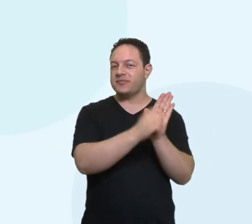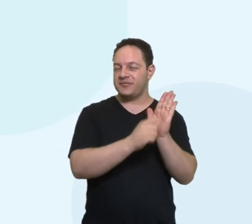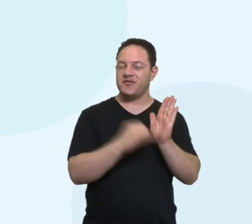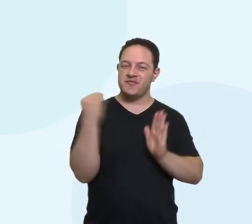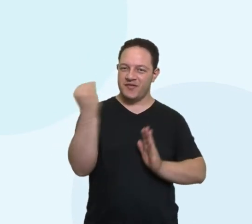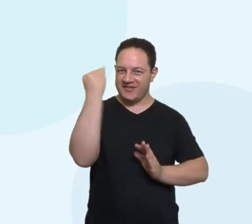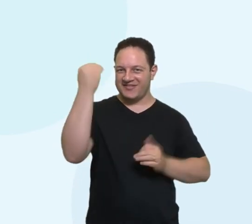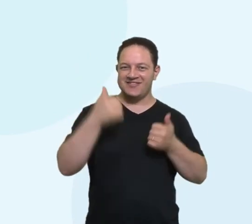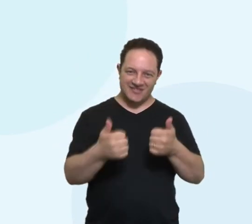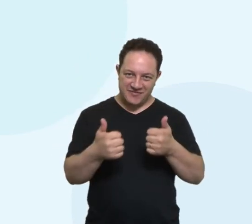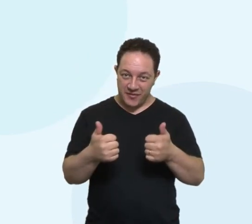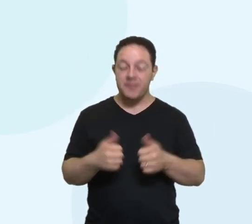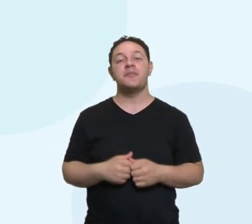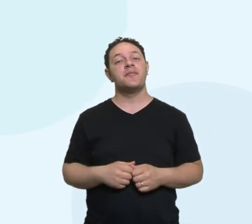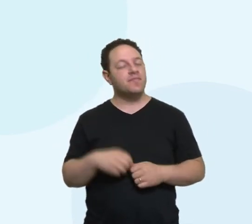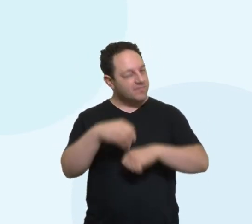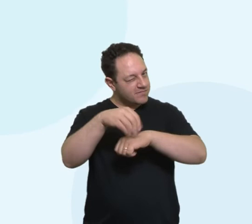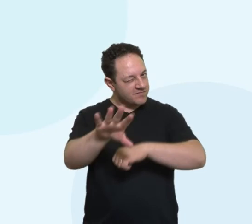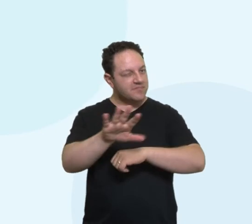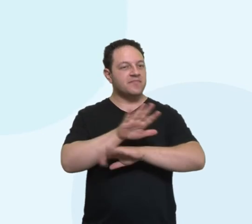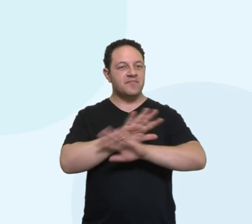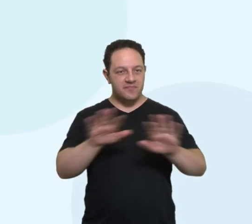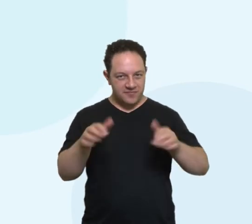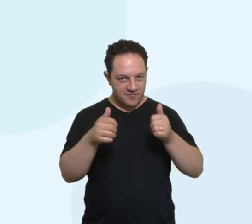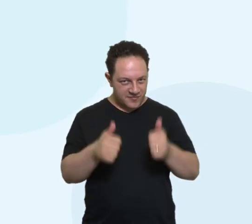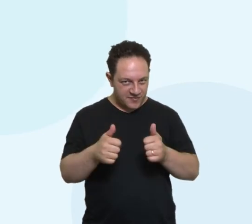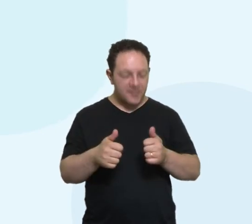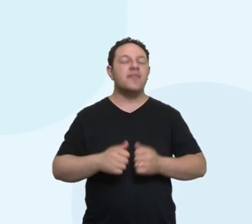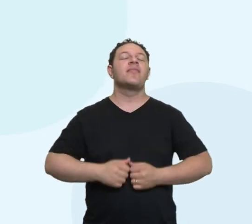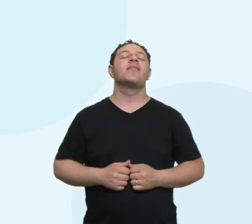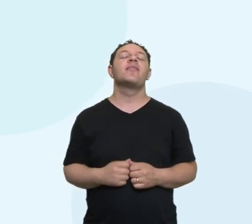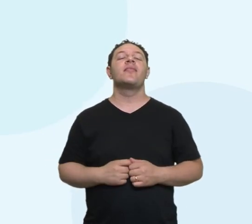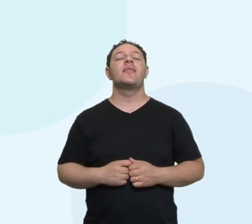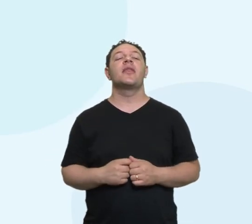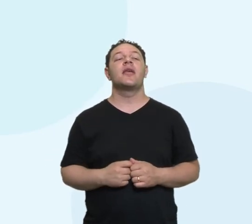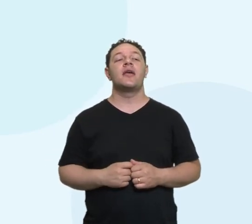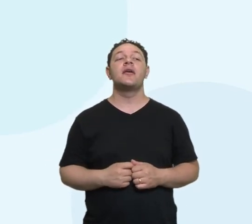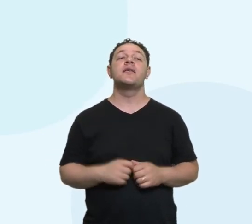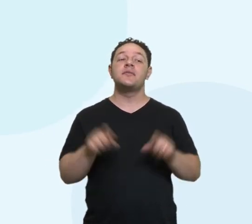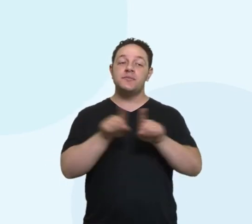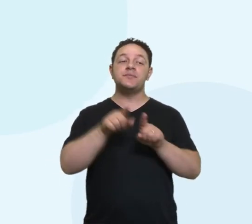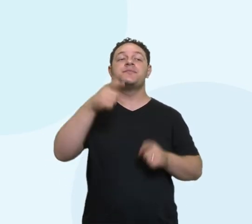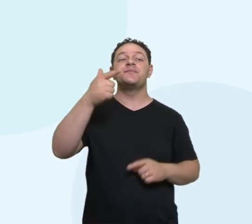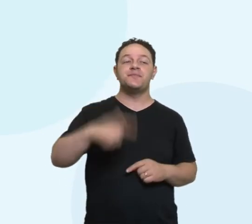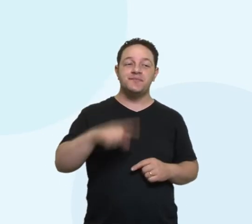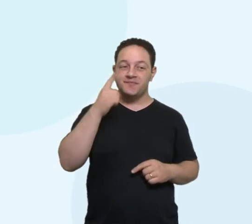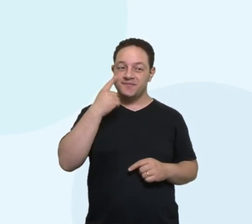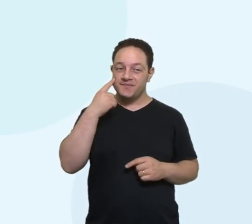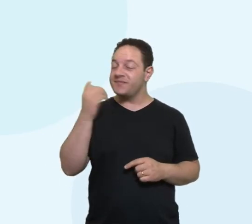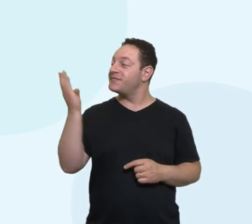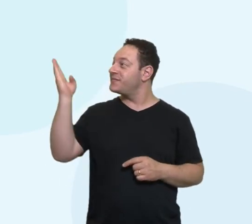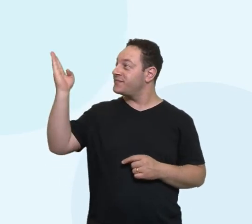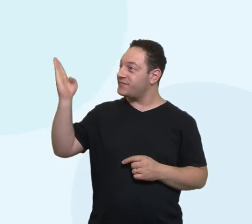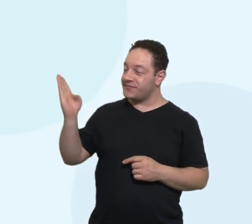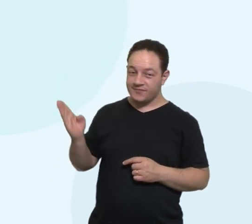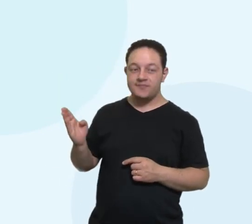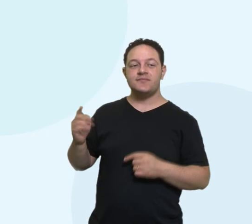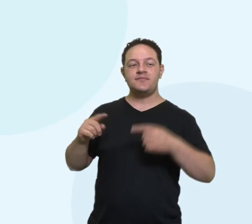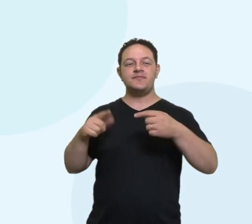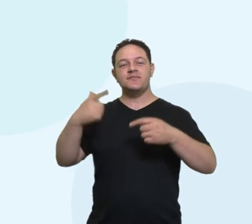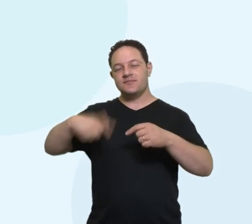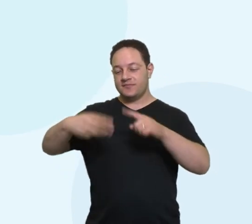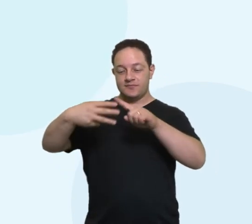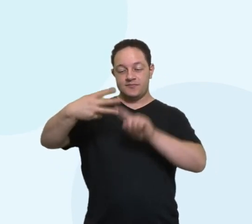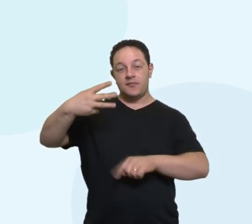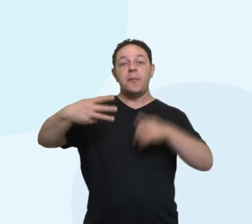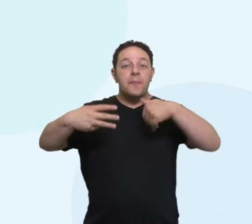devolutiva Tá bom então fica a dica aí sobre esse assunto e também a gente tem aqui os outros três